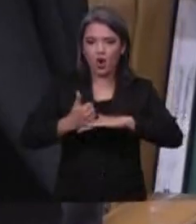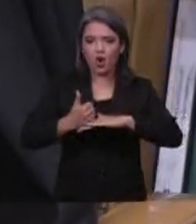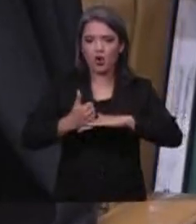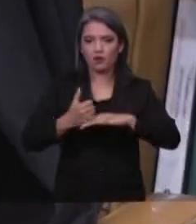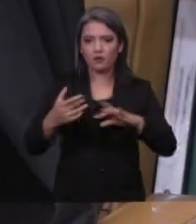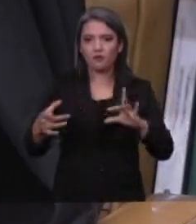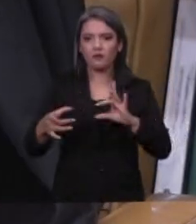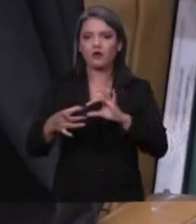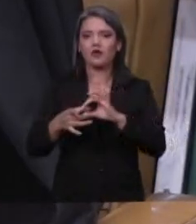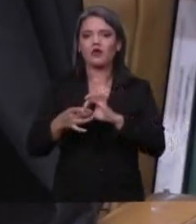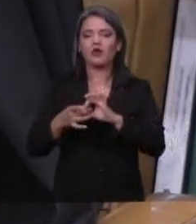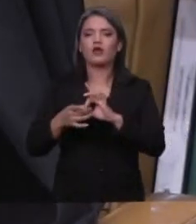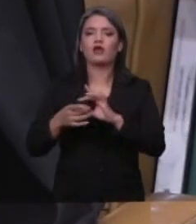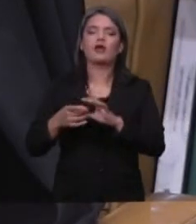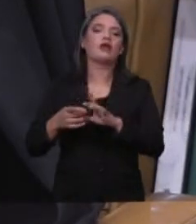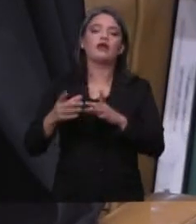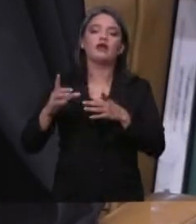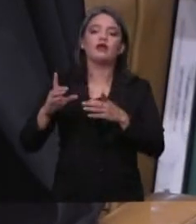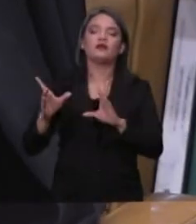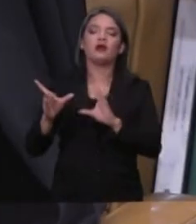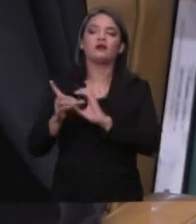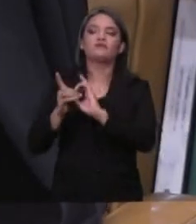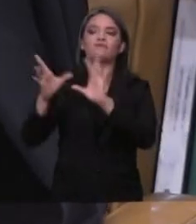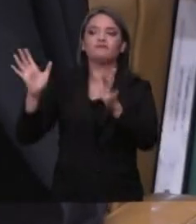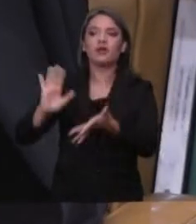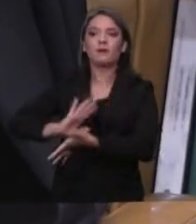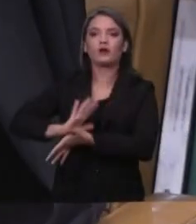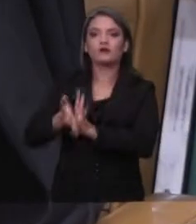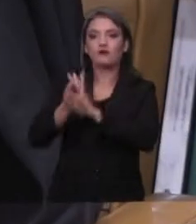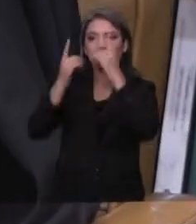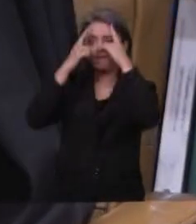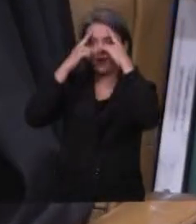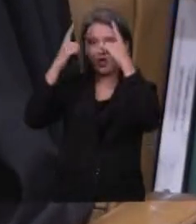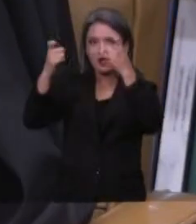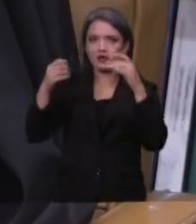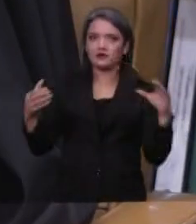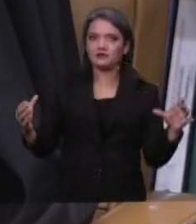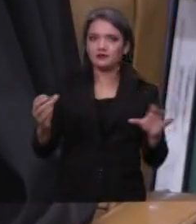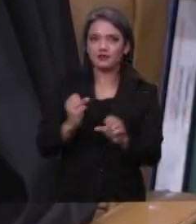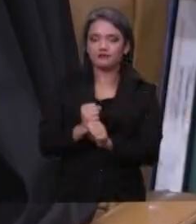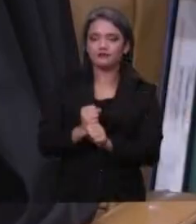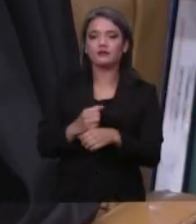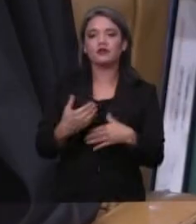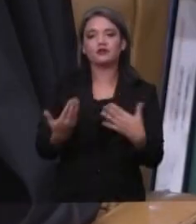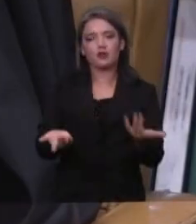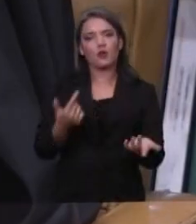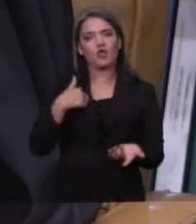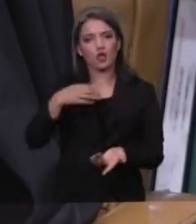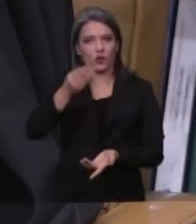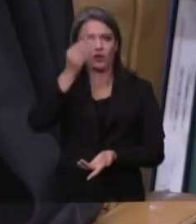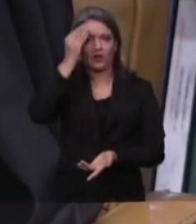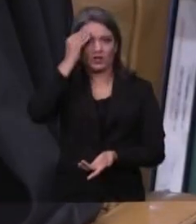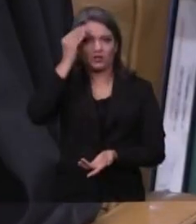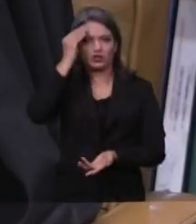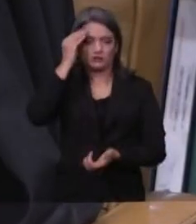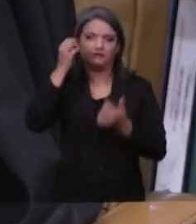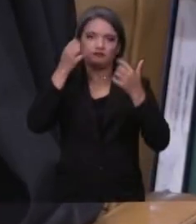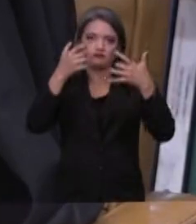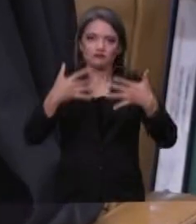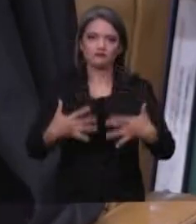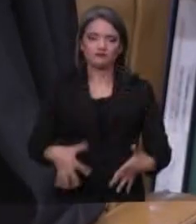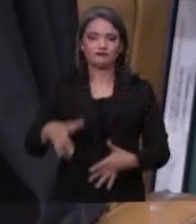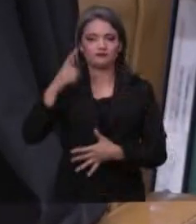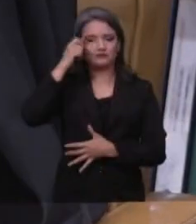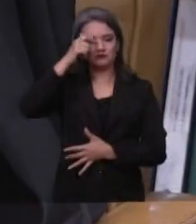de abolição violenta do Estado Democrático de Direito. Eu entendi os argumentos do eminente relator